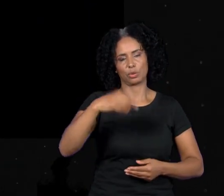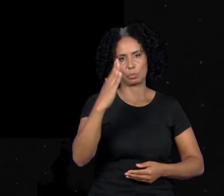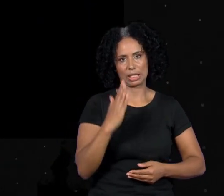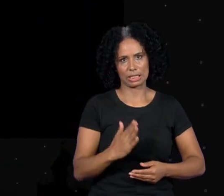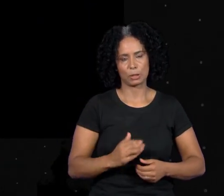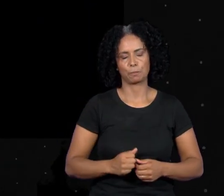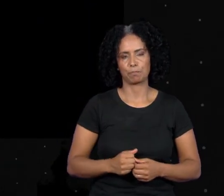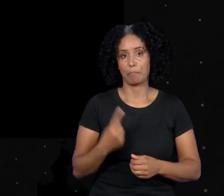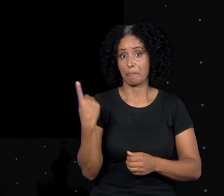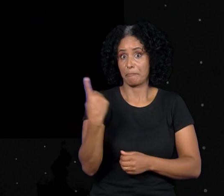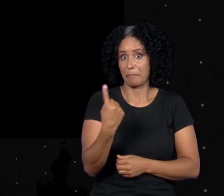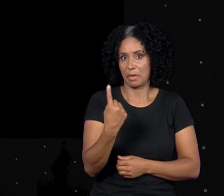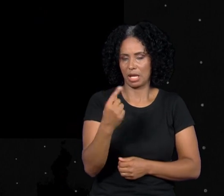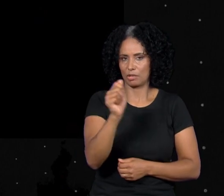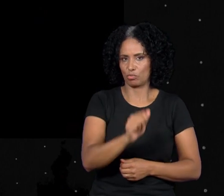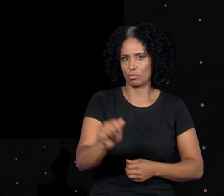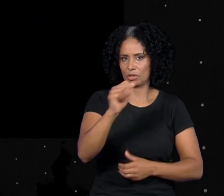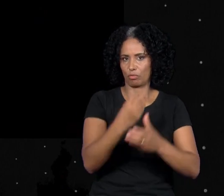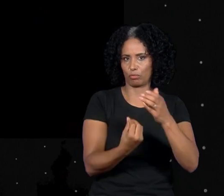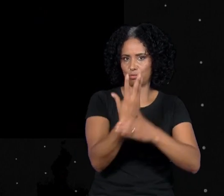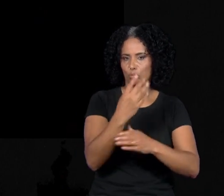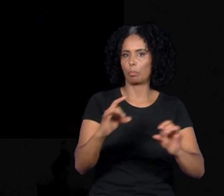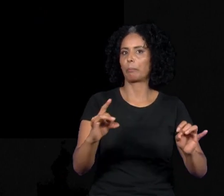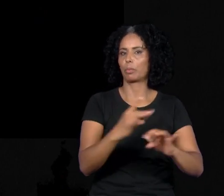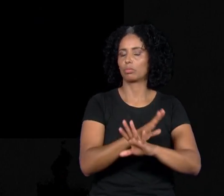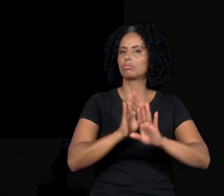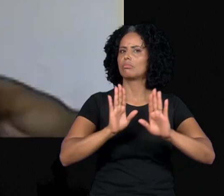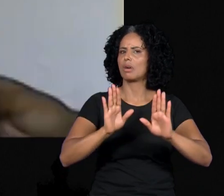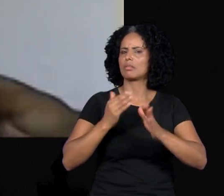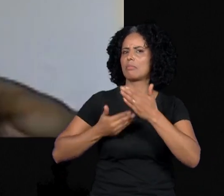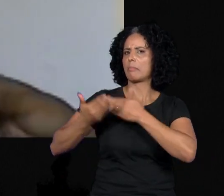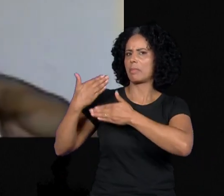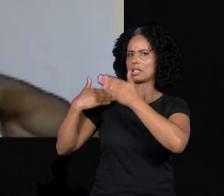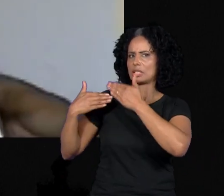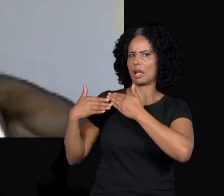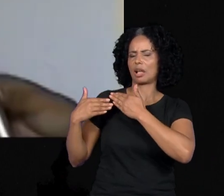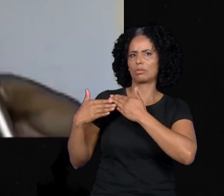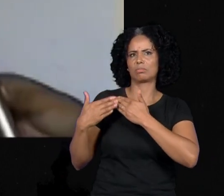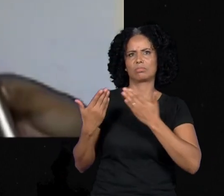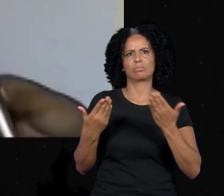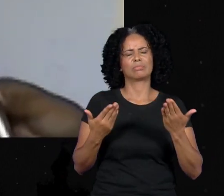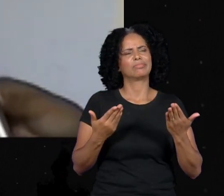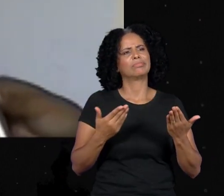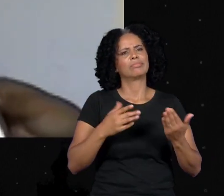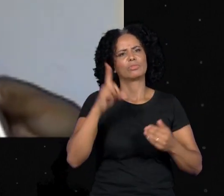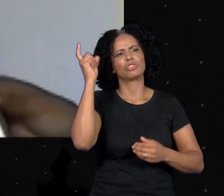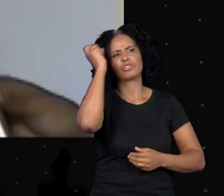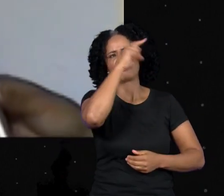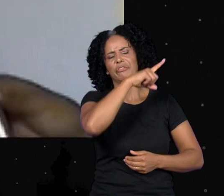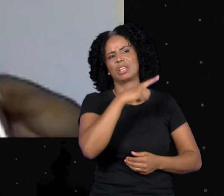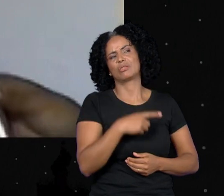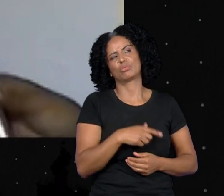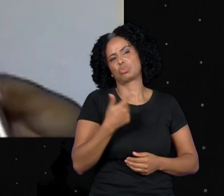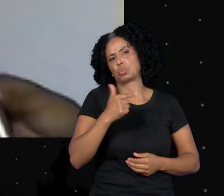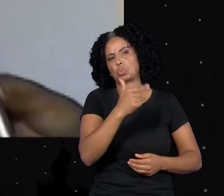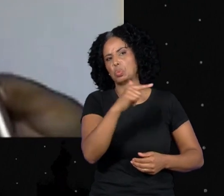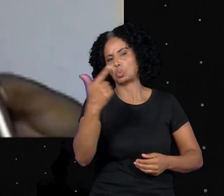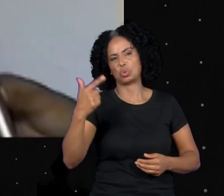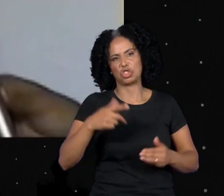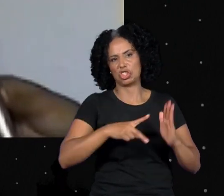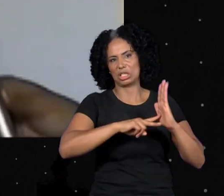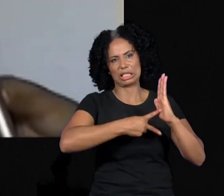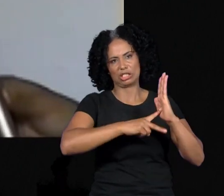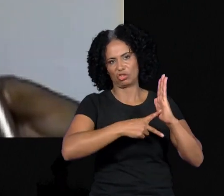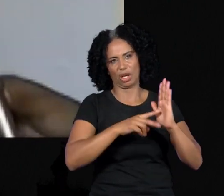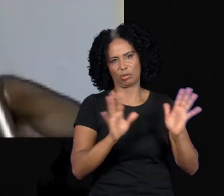Empregadas Domésticas. Mas era mais beneficente, porque naquela época não se falava em sindicato, né? Que as domésticas